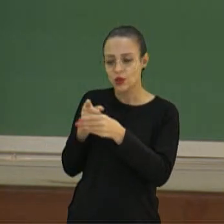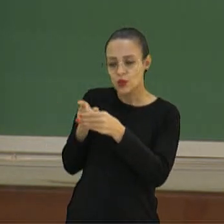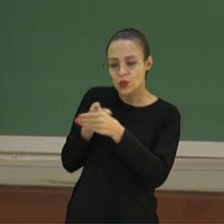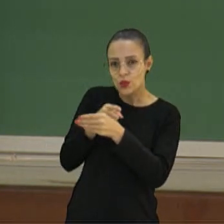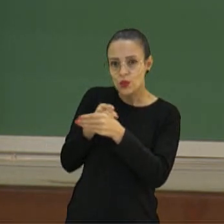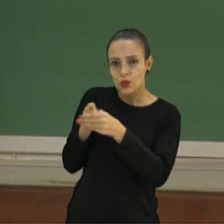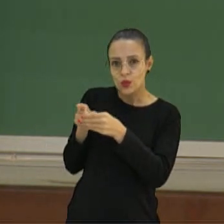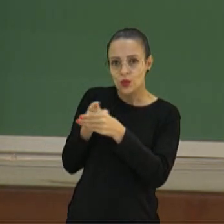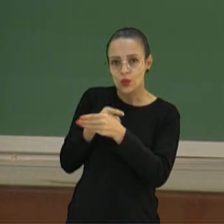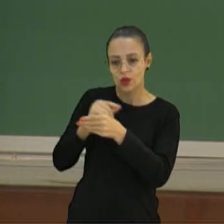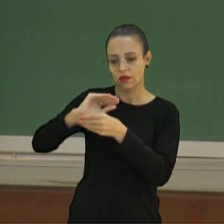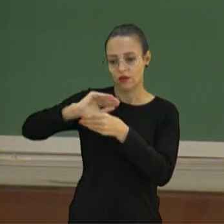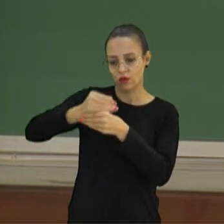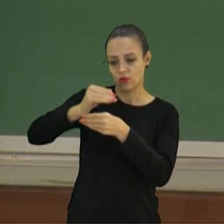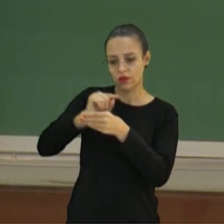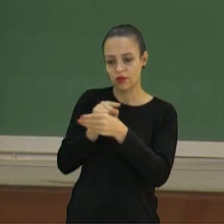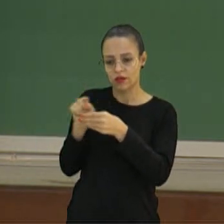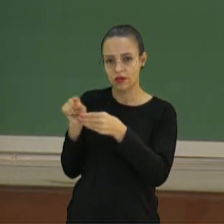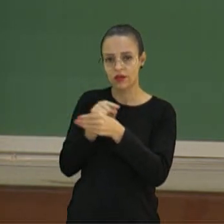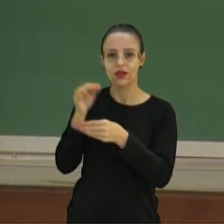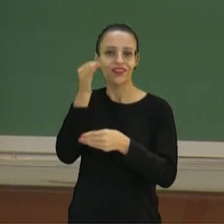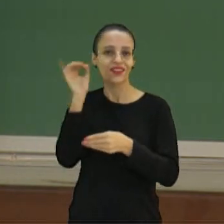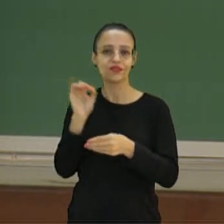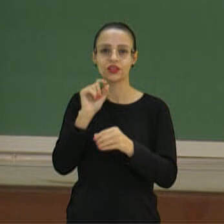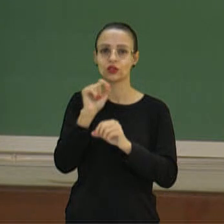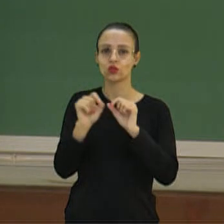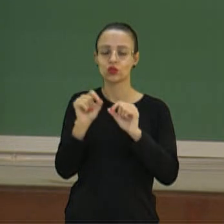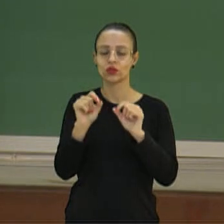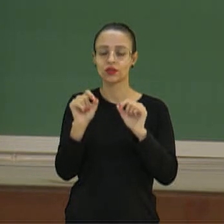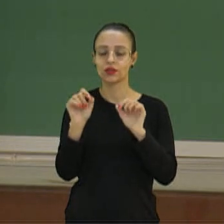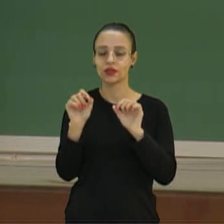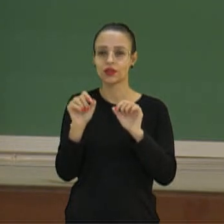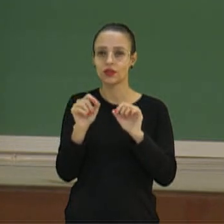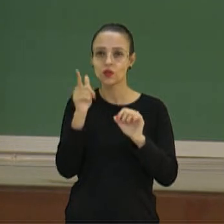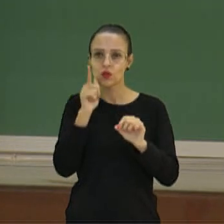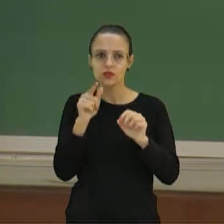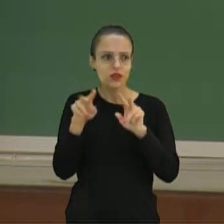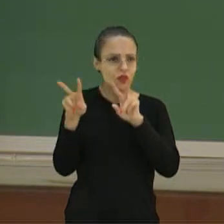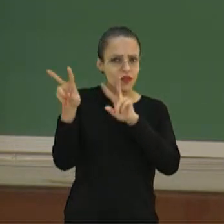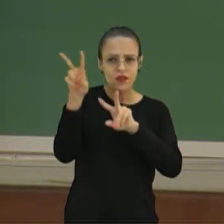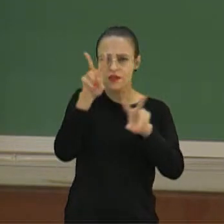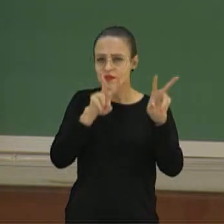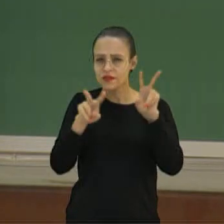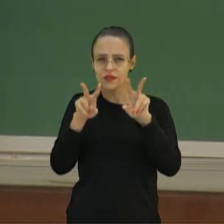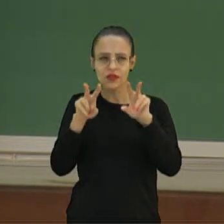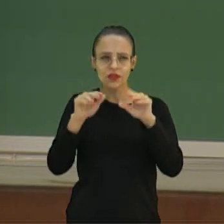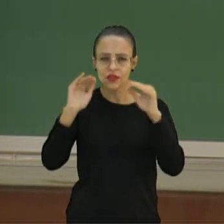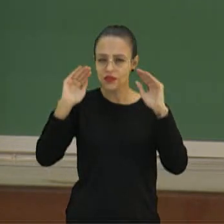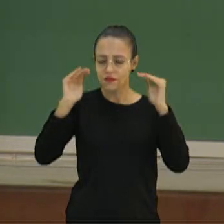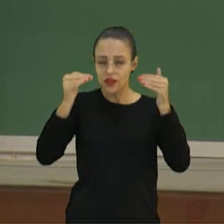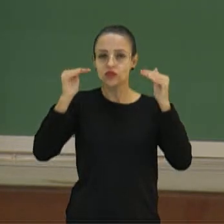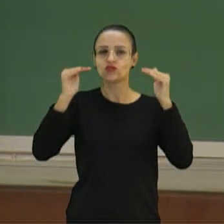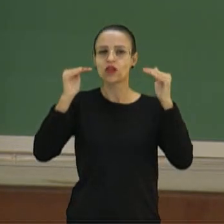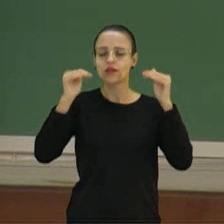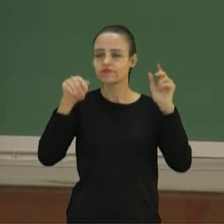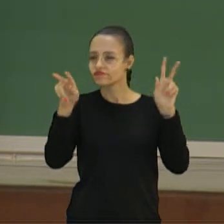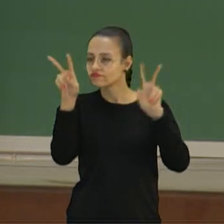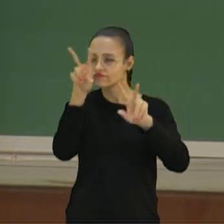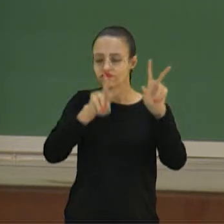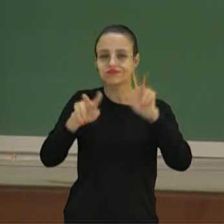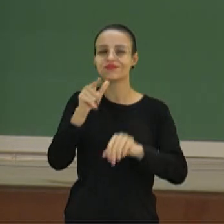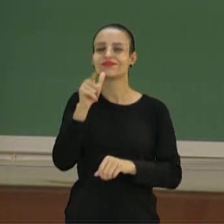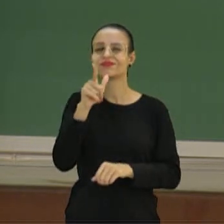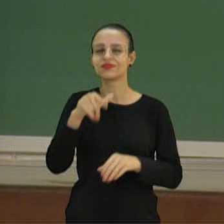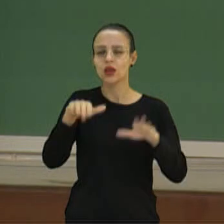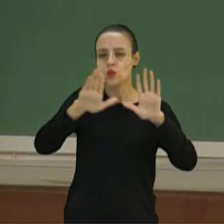pelezinha que impede que ele não fique, que ele enxergue turvamente dentro da água. Ele meio que fecha isso e aí ele consegue ver de uma forma